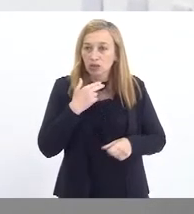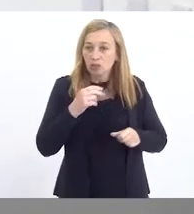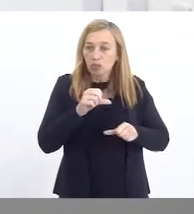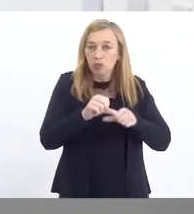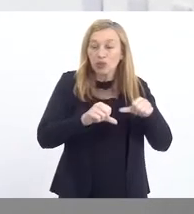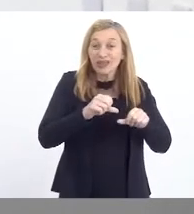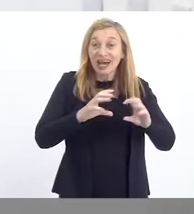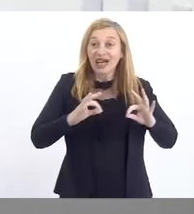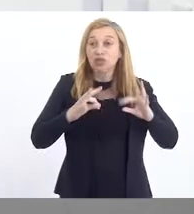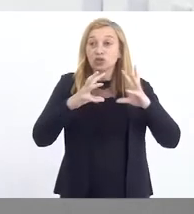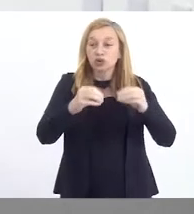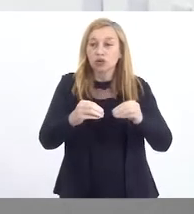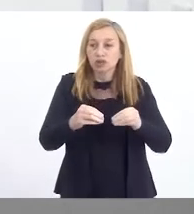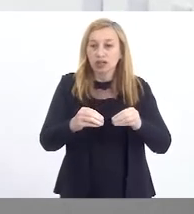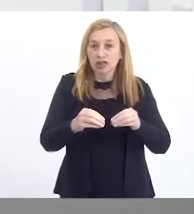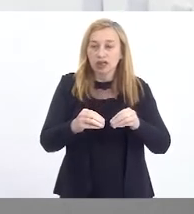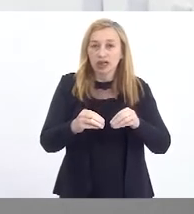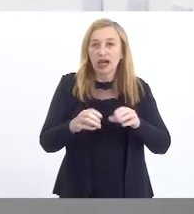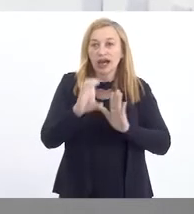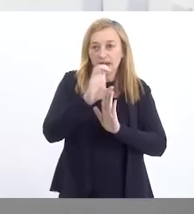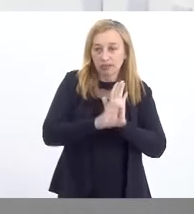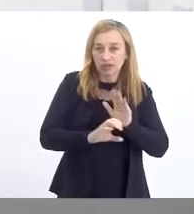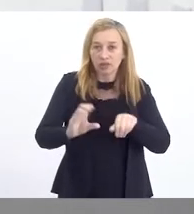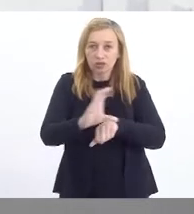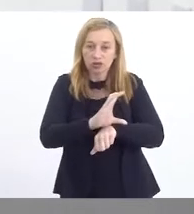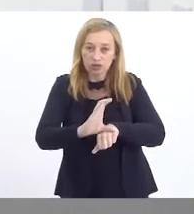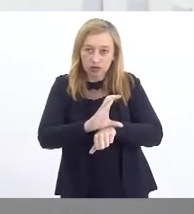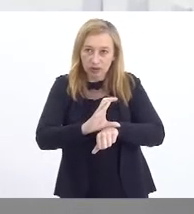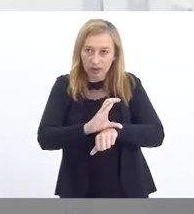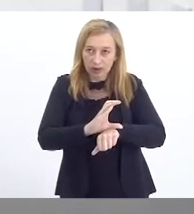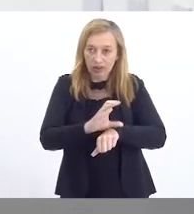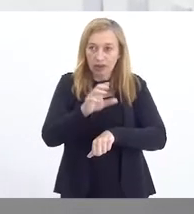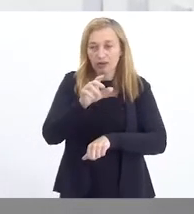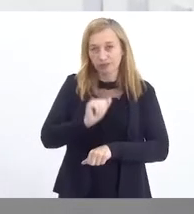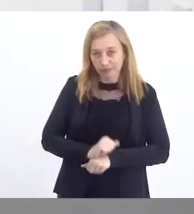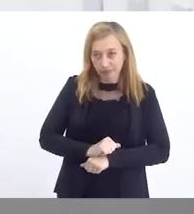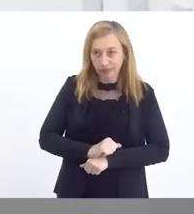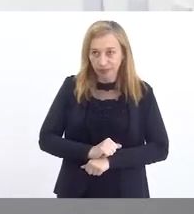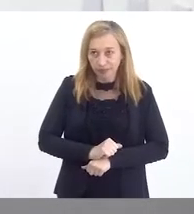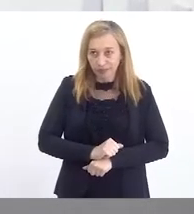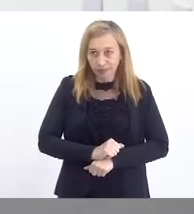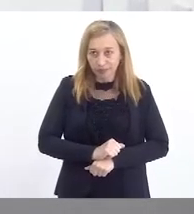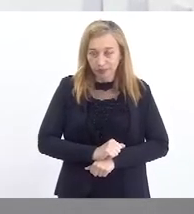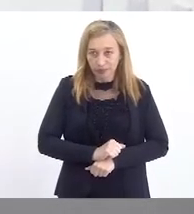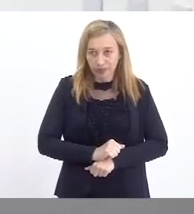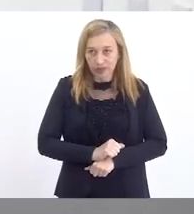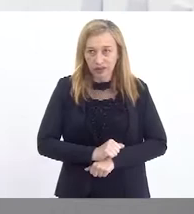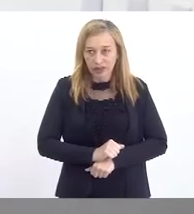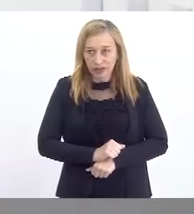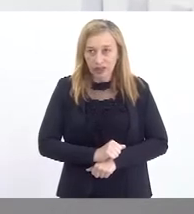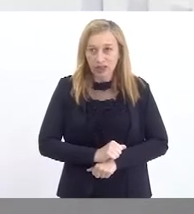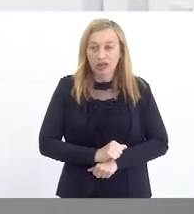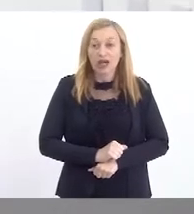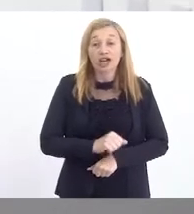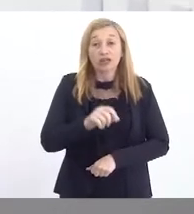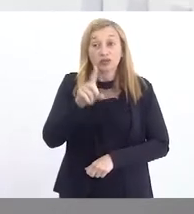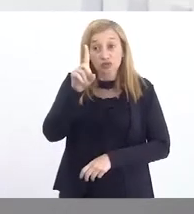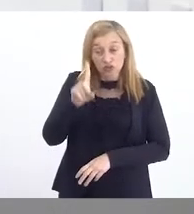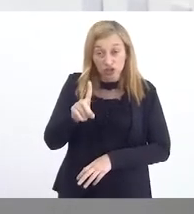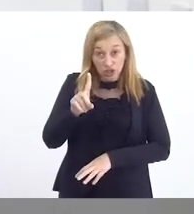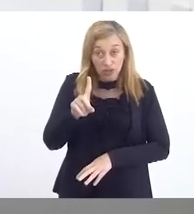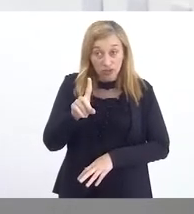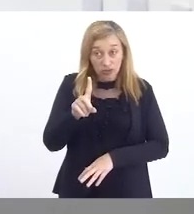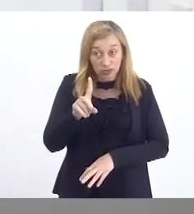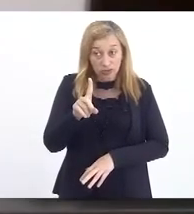Pirâmide de Kelsen. que não é a da economia, é do direito, viu, Mauro